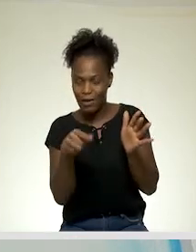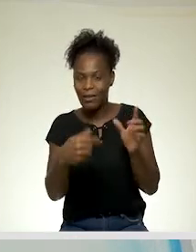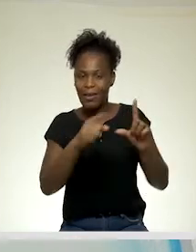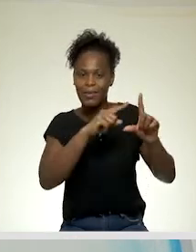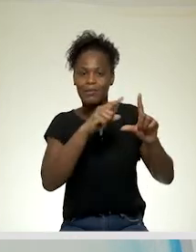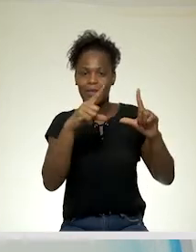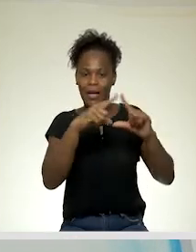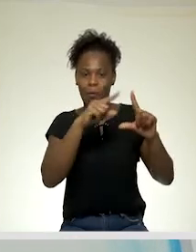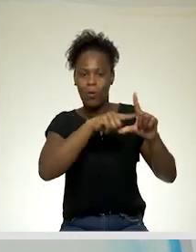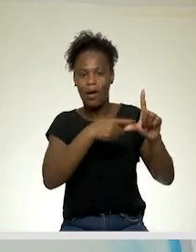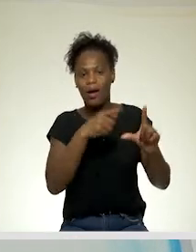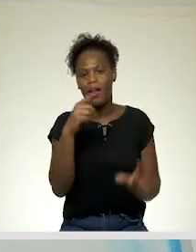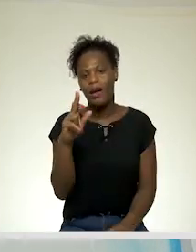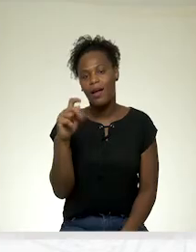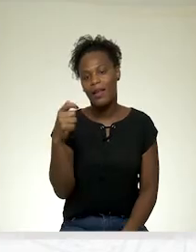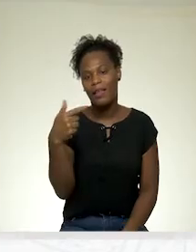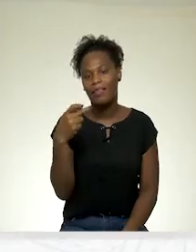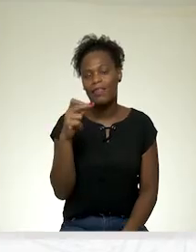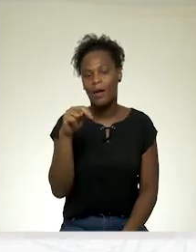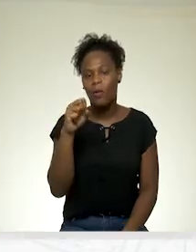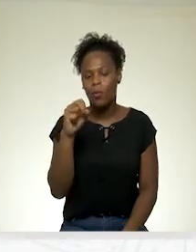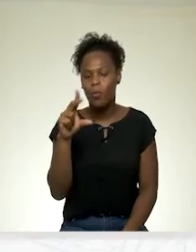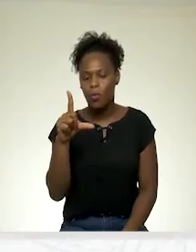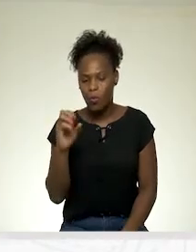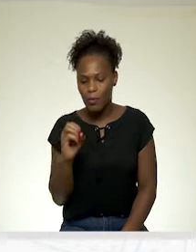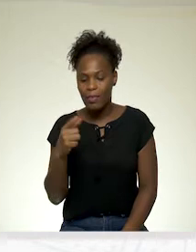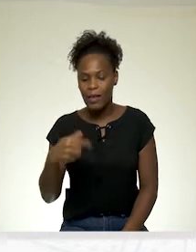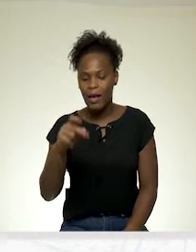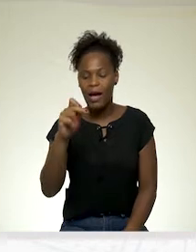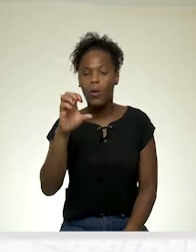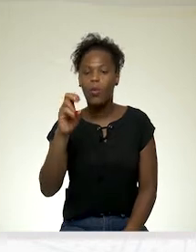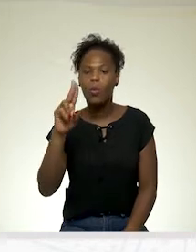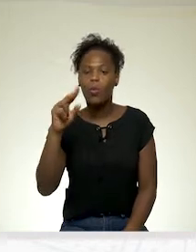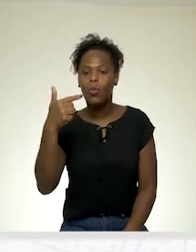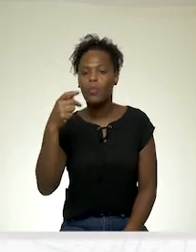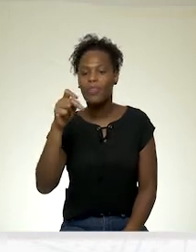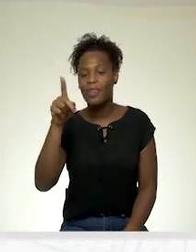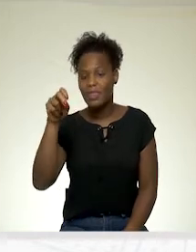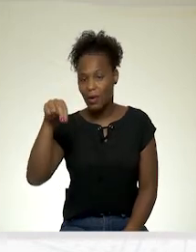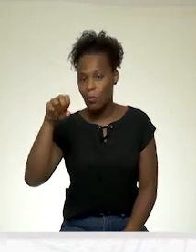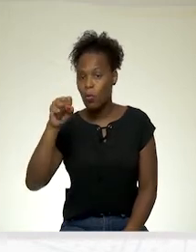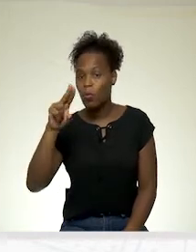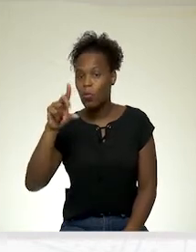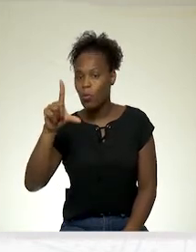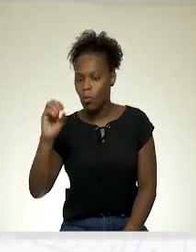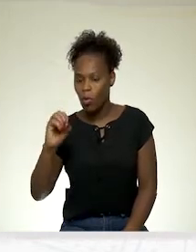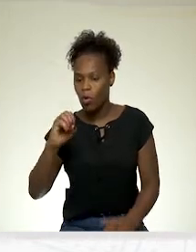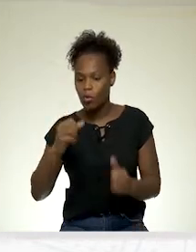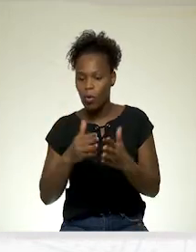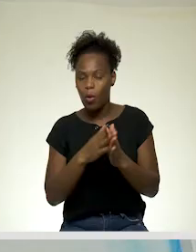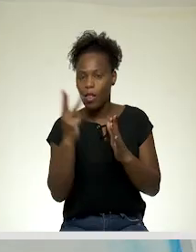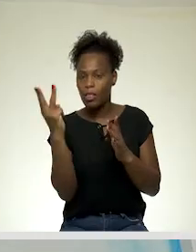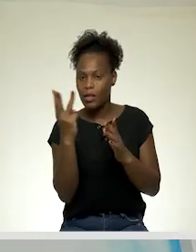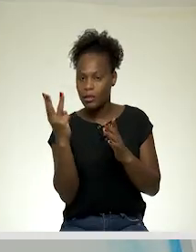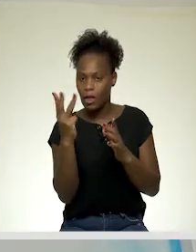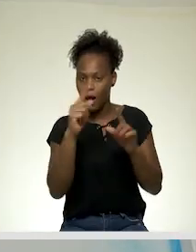triângulo retângulo. Triângulo acutângulo. Quando? Quando 3 ângulos são agudos.